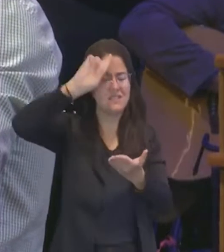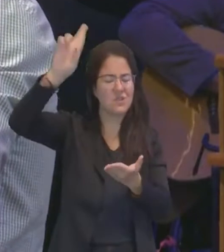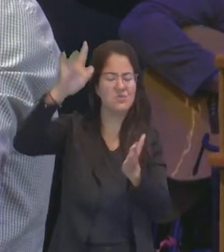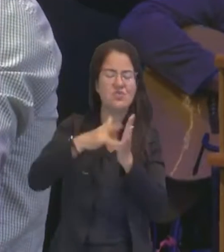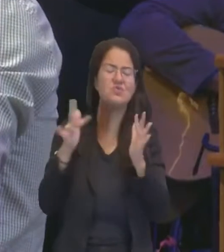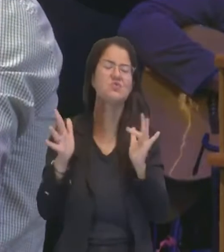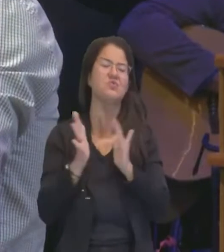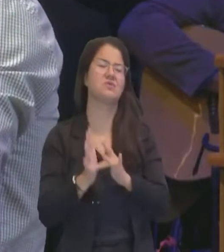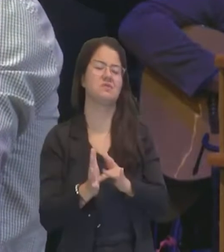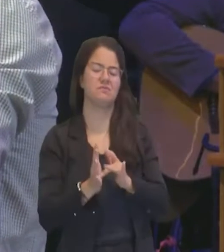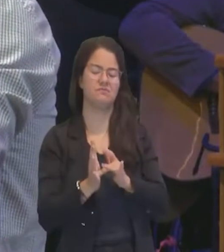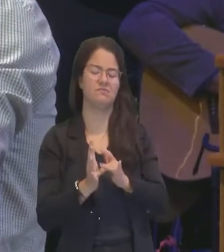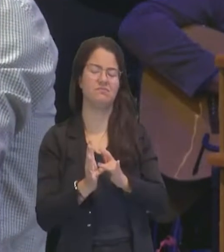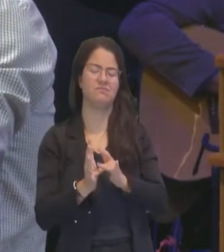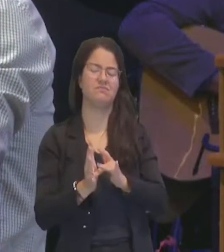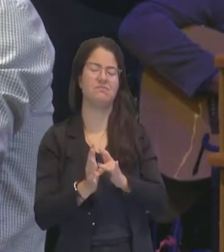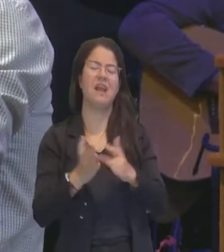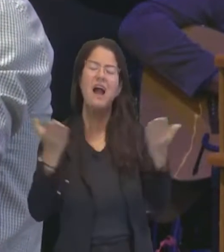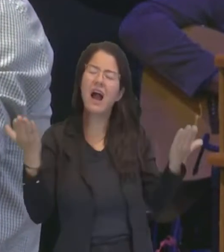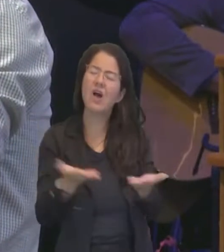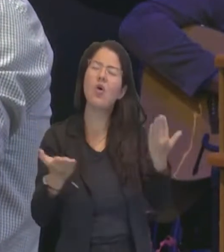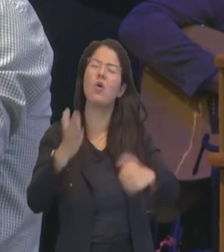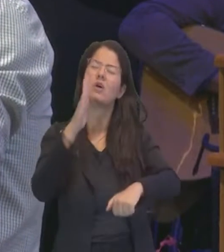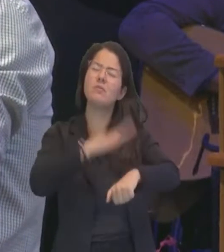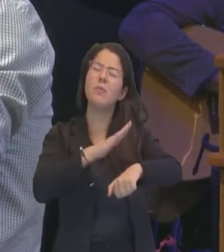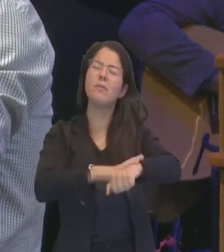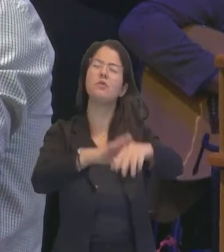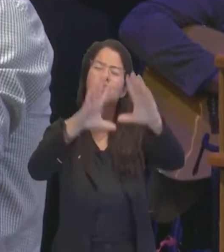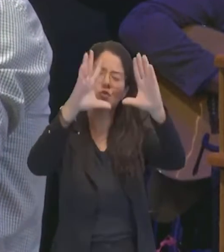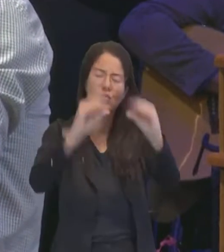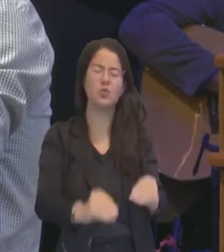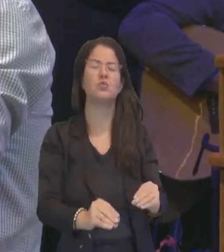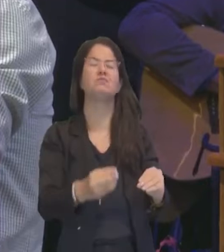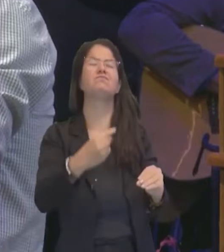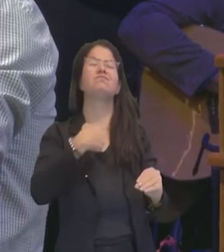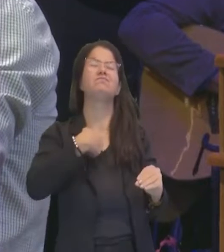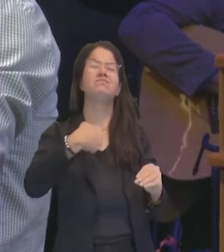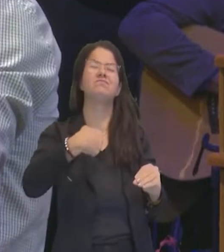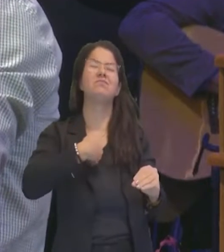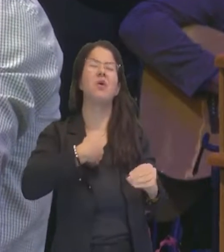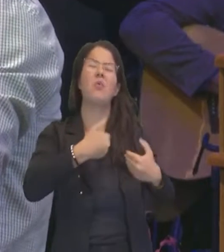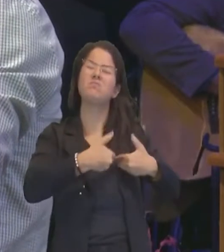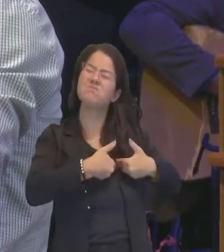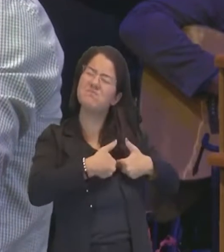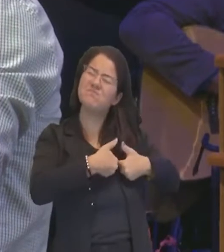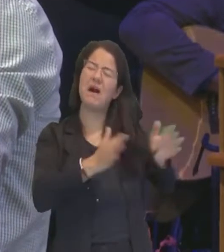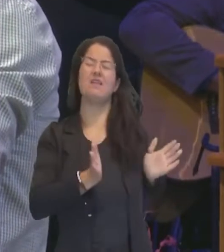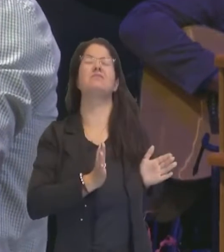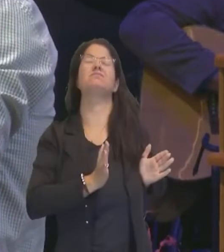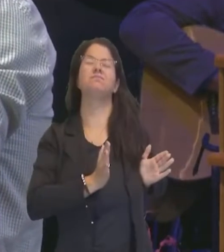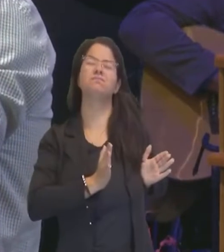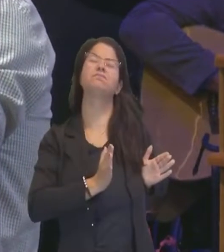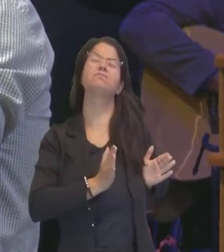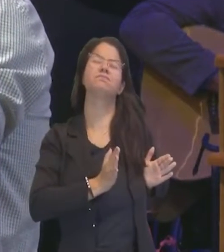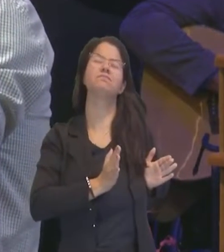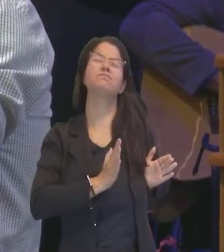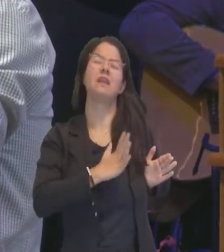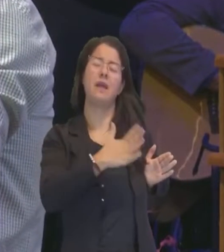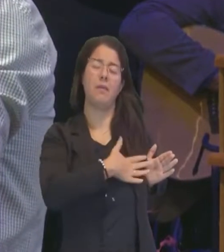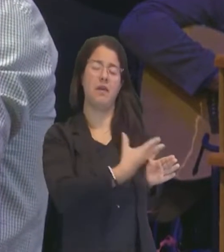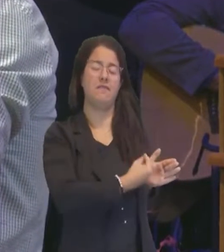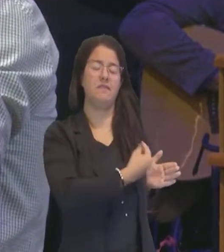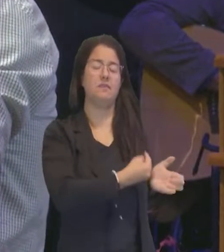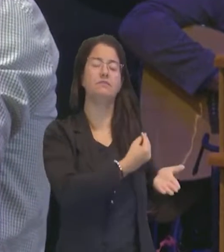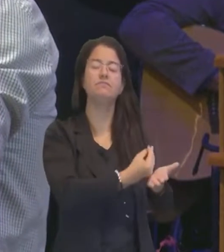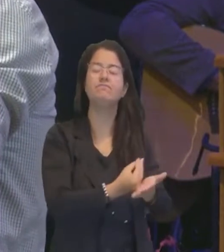Jesus, nesta noite eu abro meu coração e eu entrego a minha